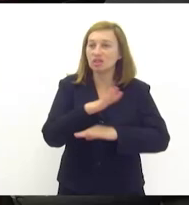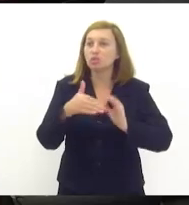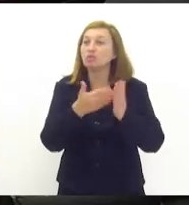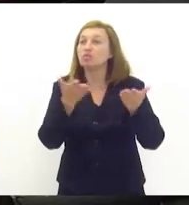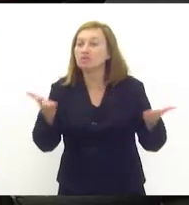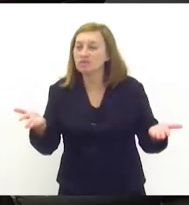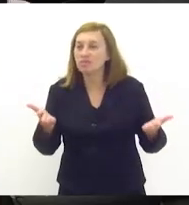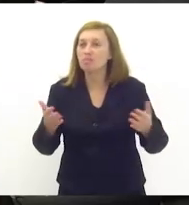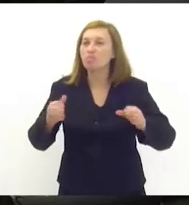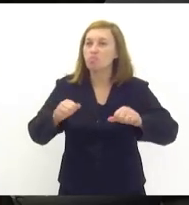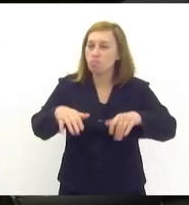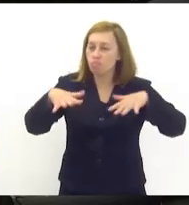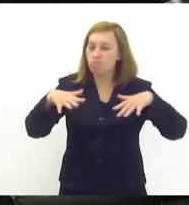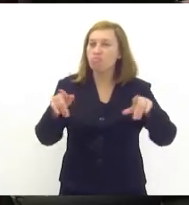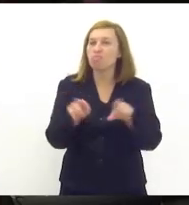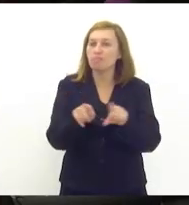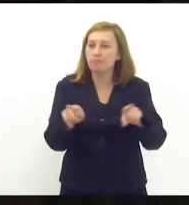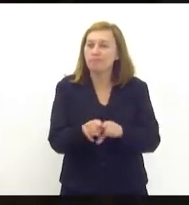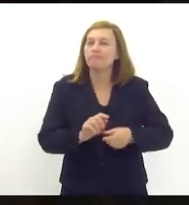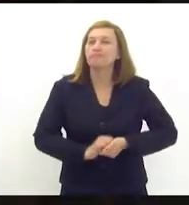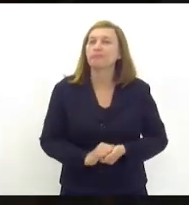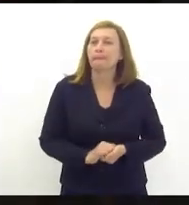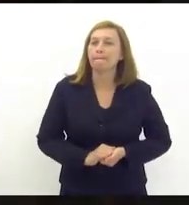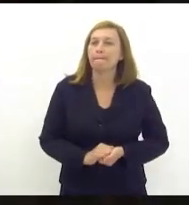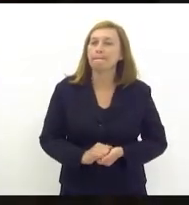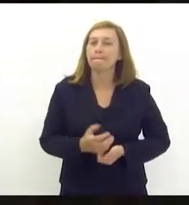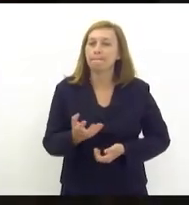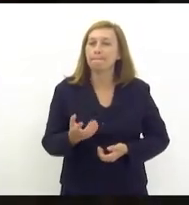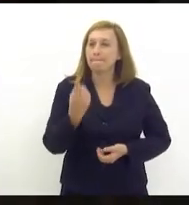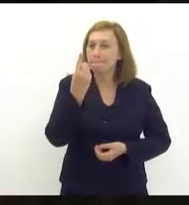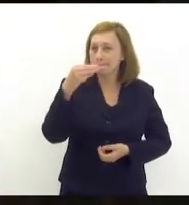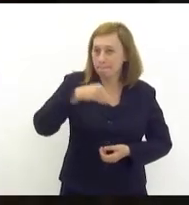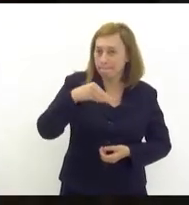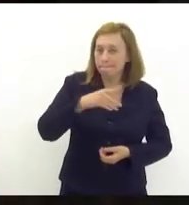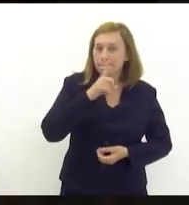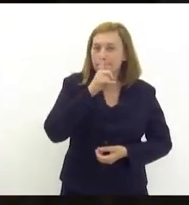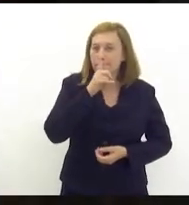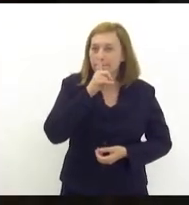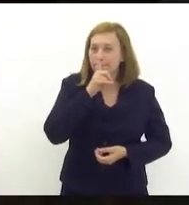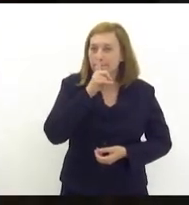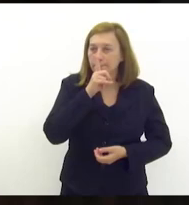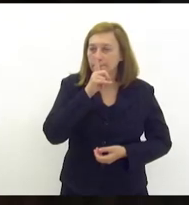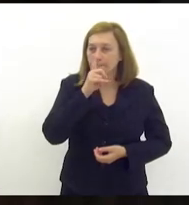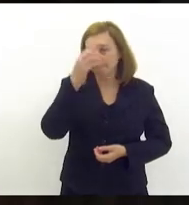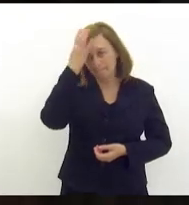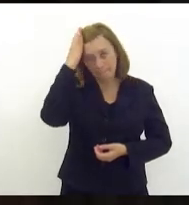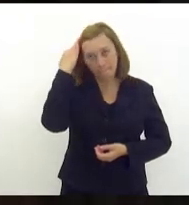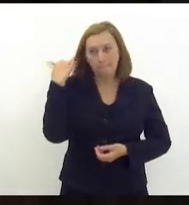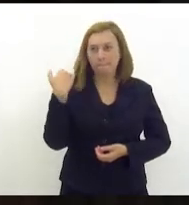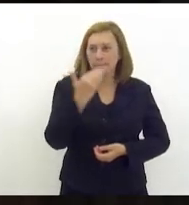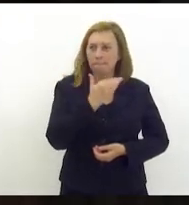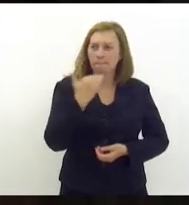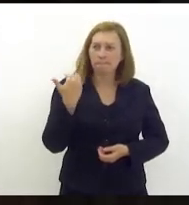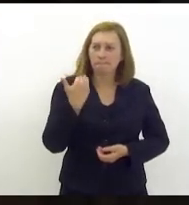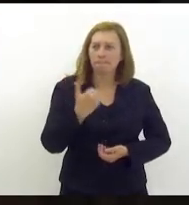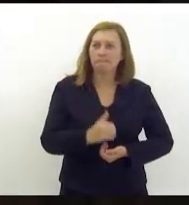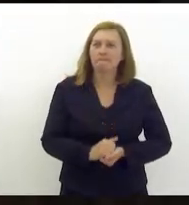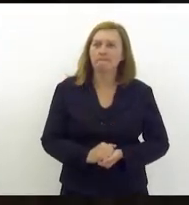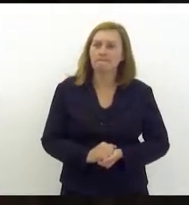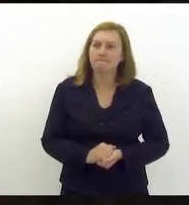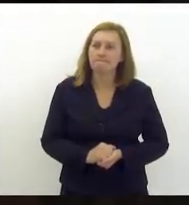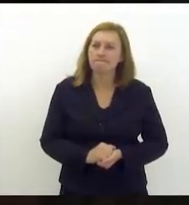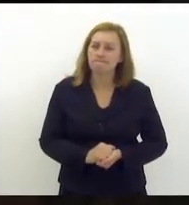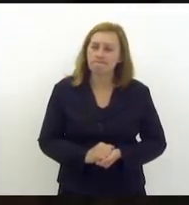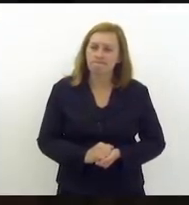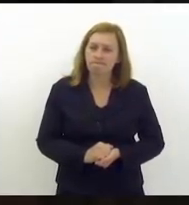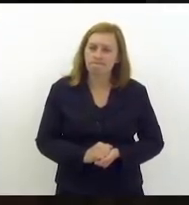Tô na galeria também queremos um minuto de silêncio aqui pelo falecimento é